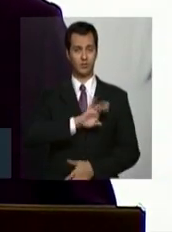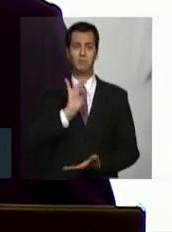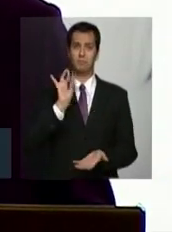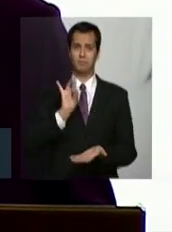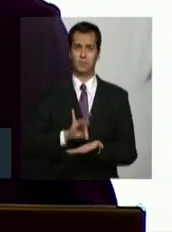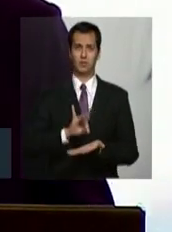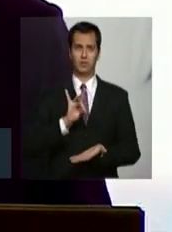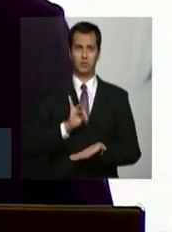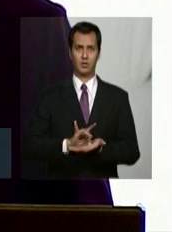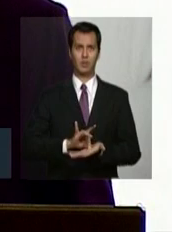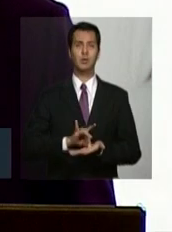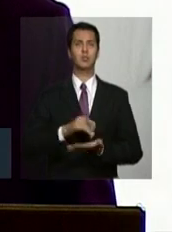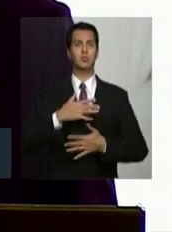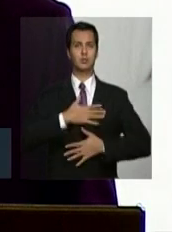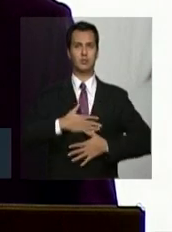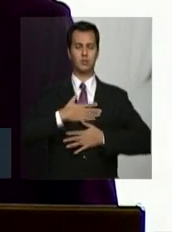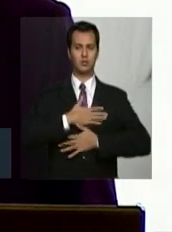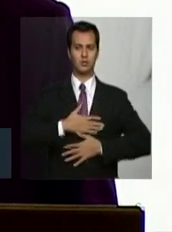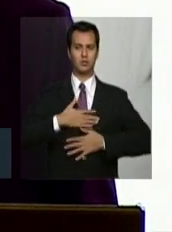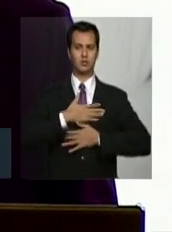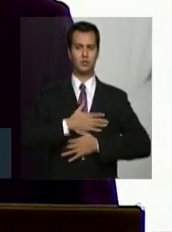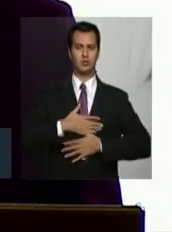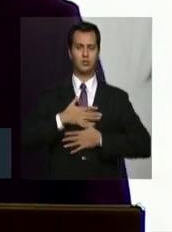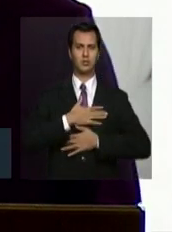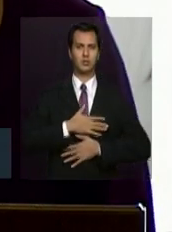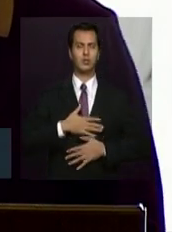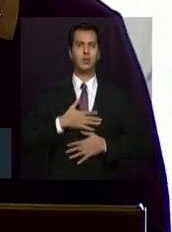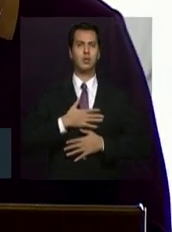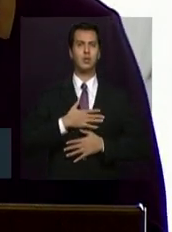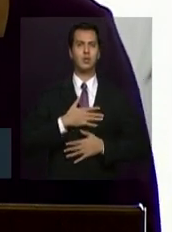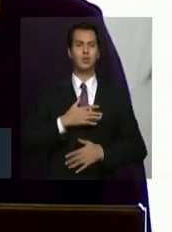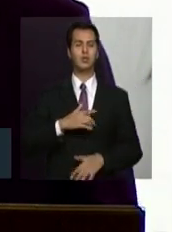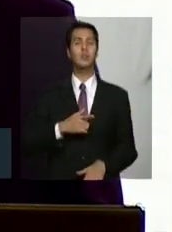de orgulho para brasileiros e para brasileiras.